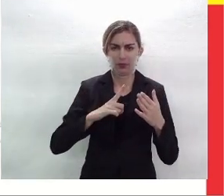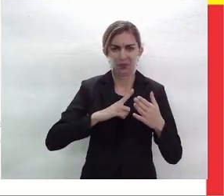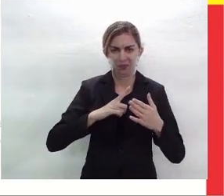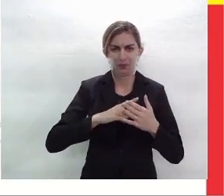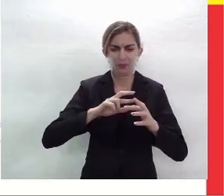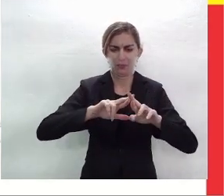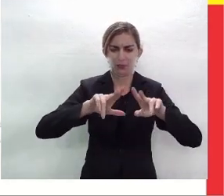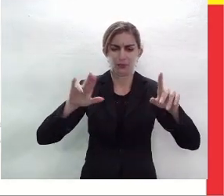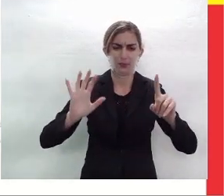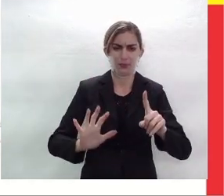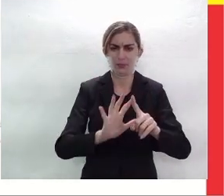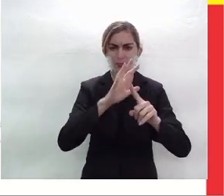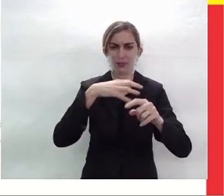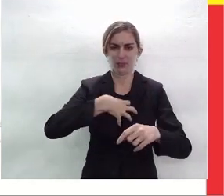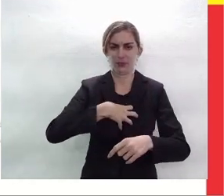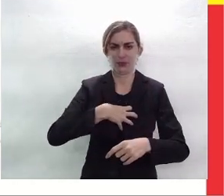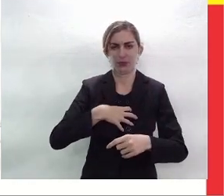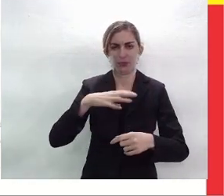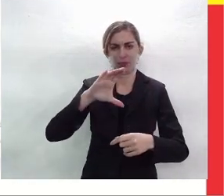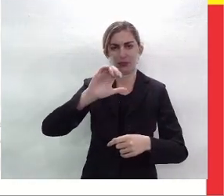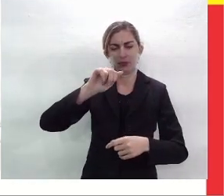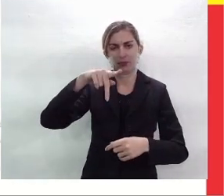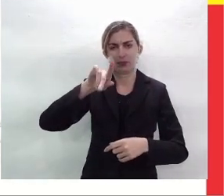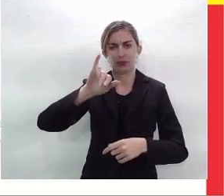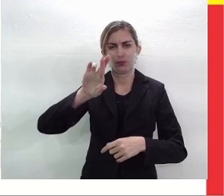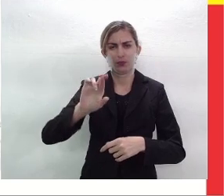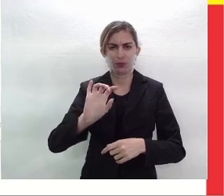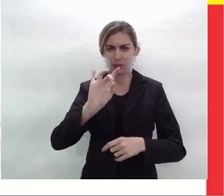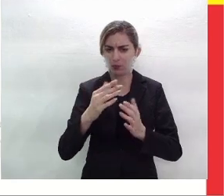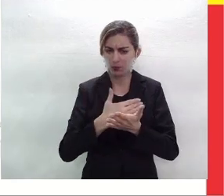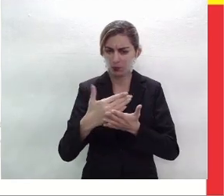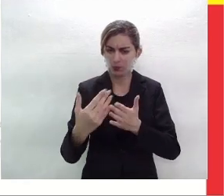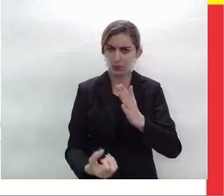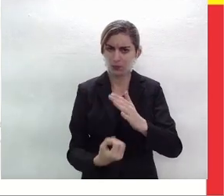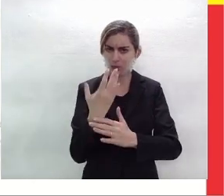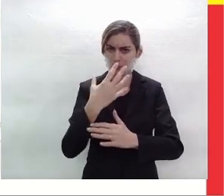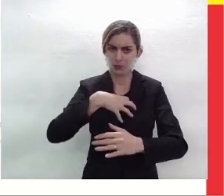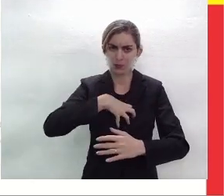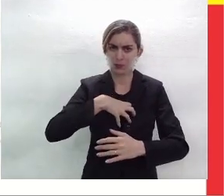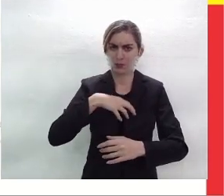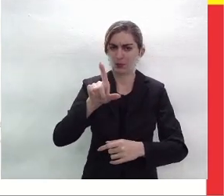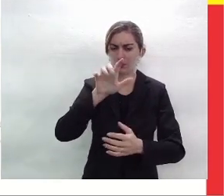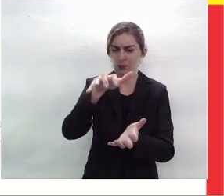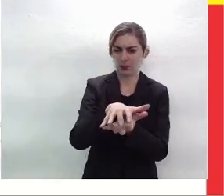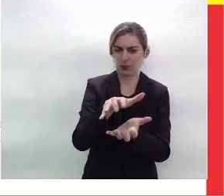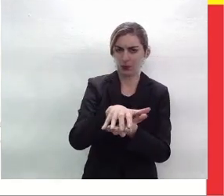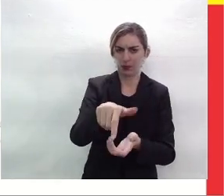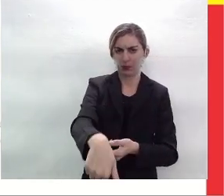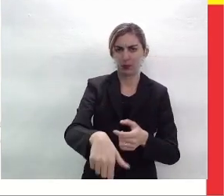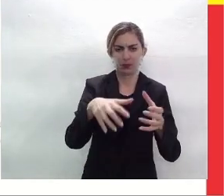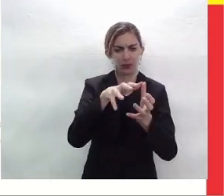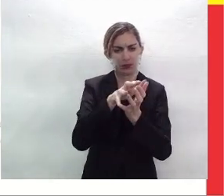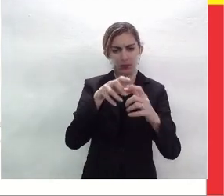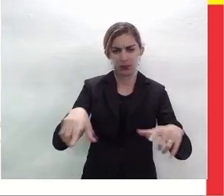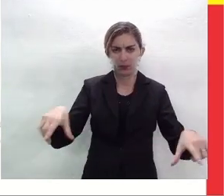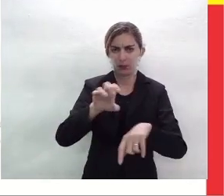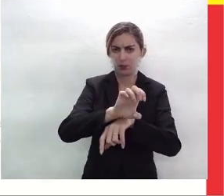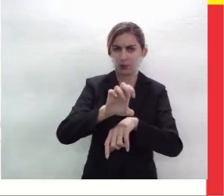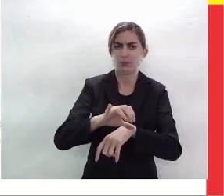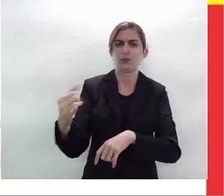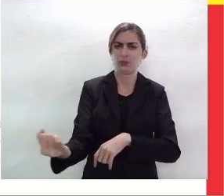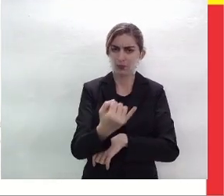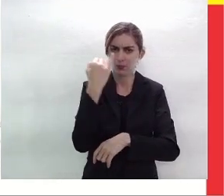Apesar de ter essa grande influência na Bahia, a capoeira não só tem a origem na Bahia. Então, por exemplo, o Recife e Pernambuco têm